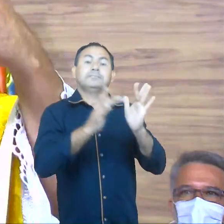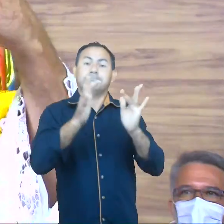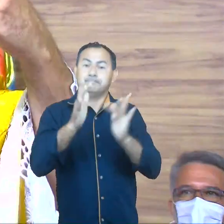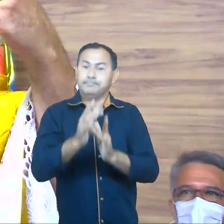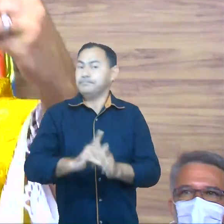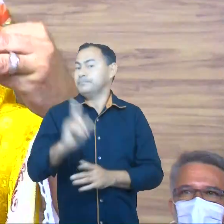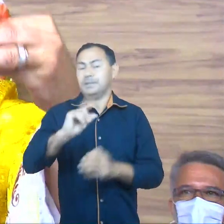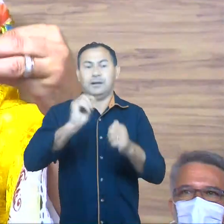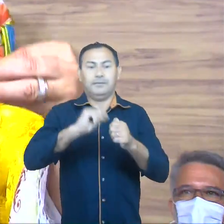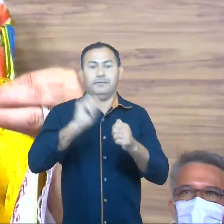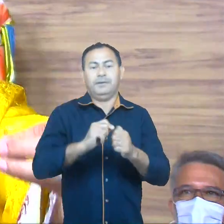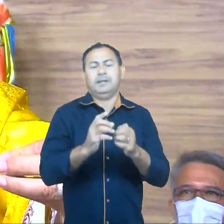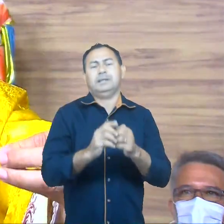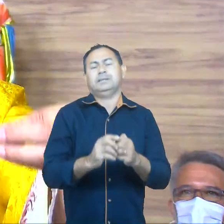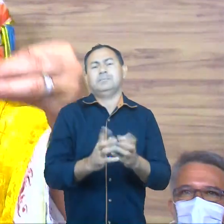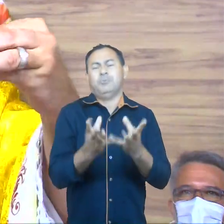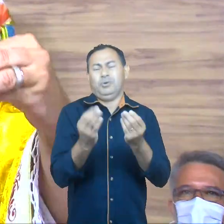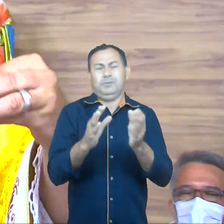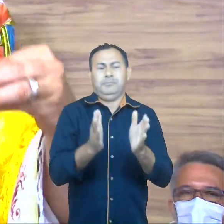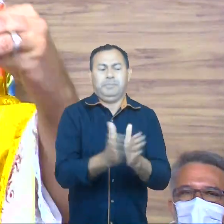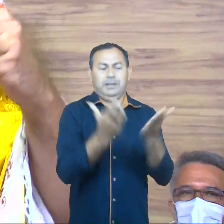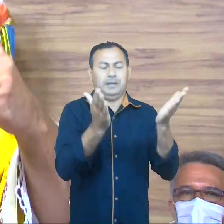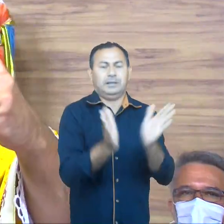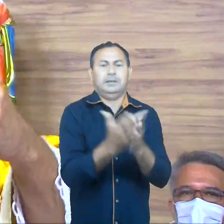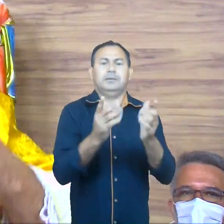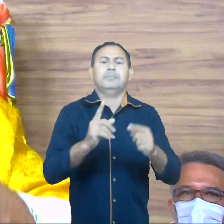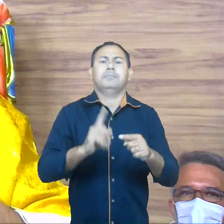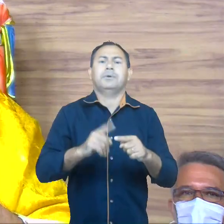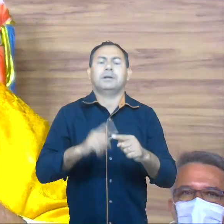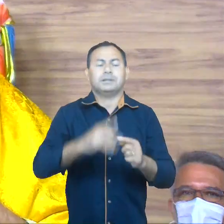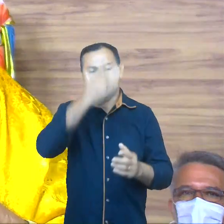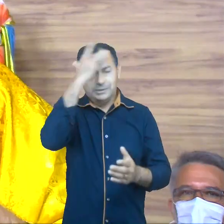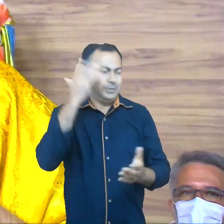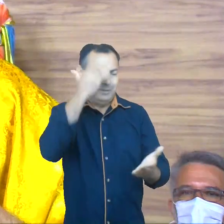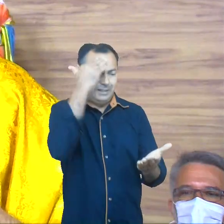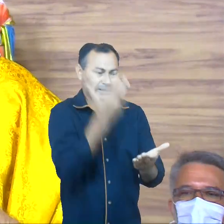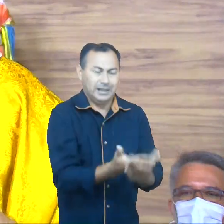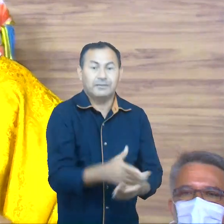não realizou muitos milagres pela falta de fé